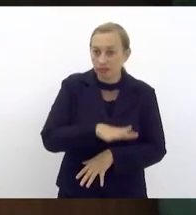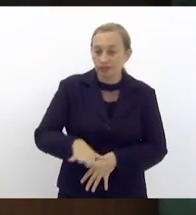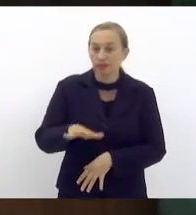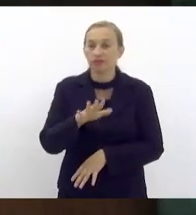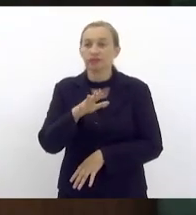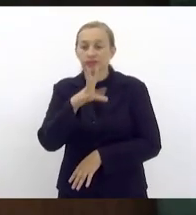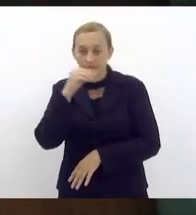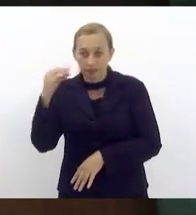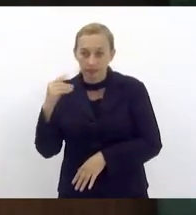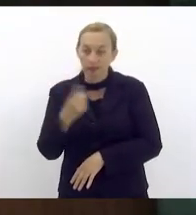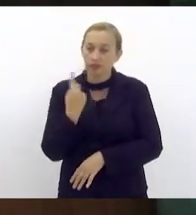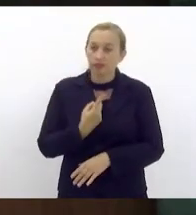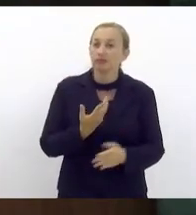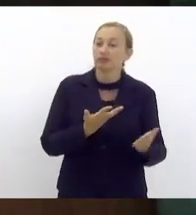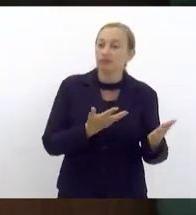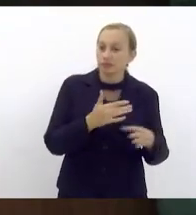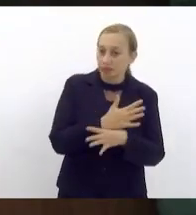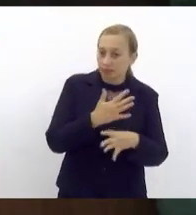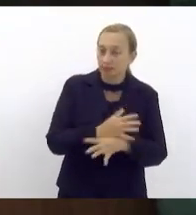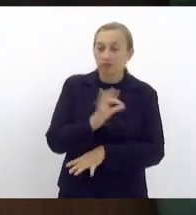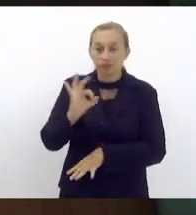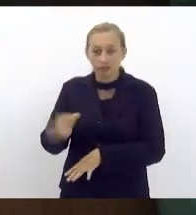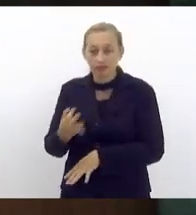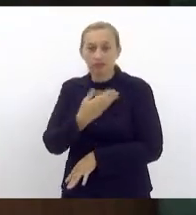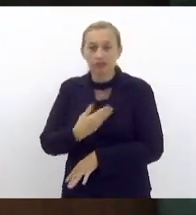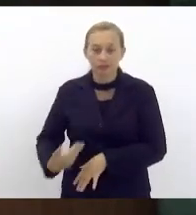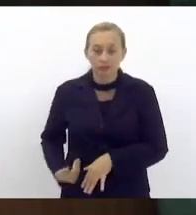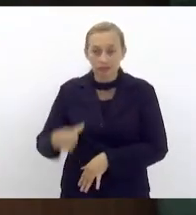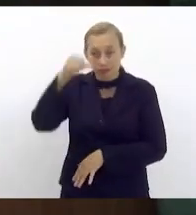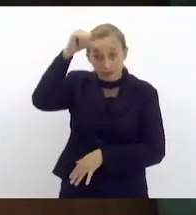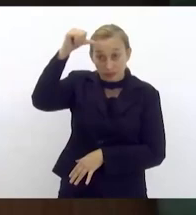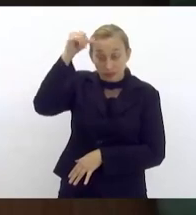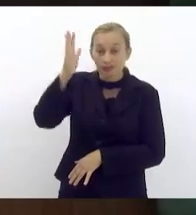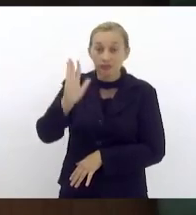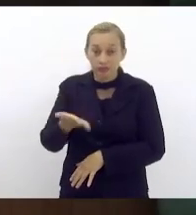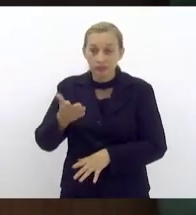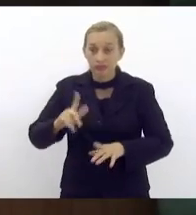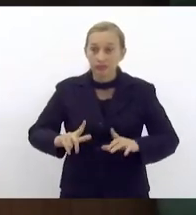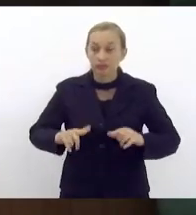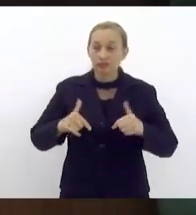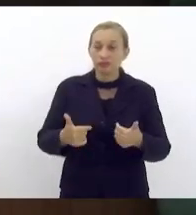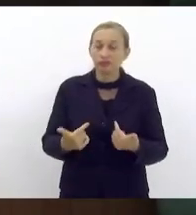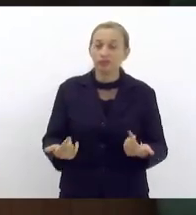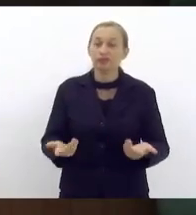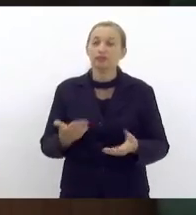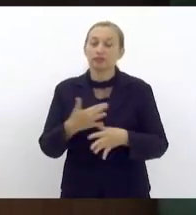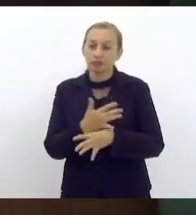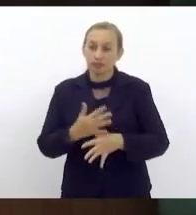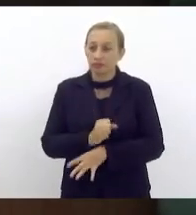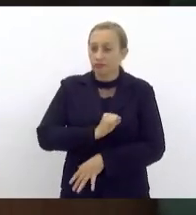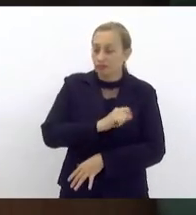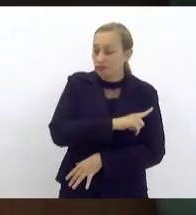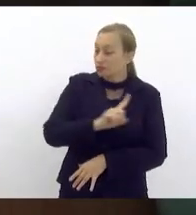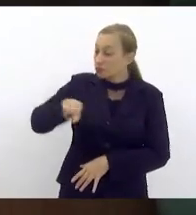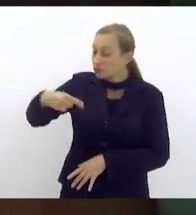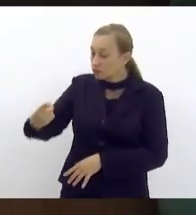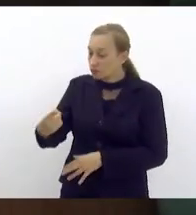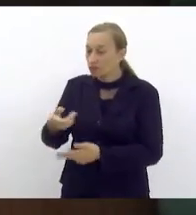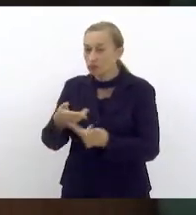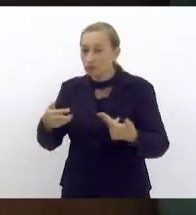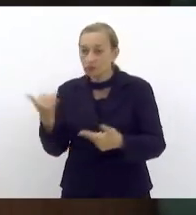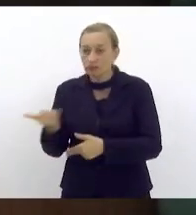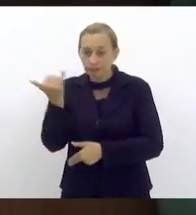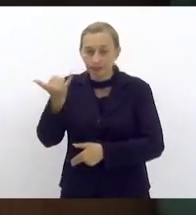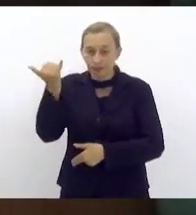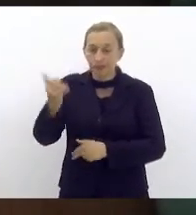na nossa cidade então tenho certeza que o governador Cláudio Castro que muitos já tem feito pela cidade de São Gonçalo levando outros equipamentos importantes